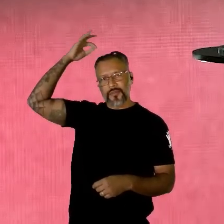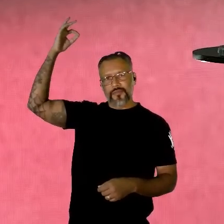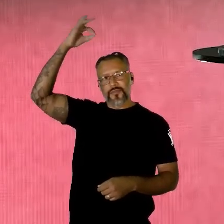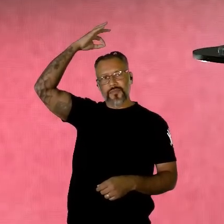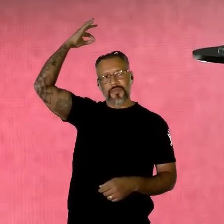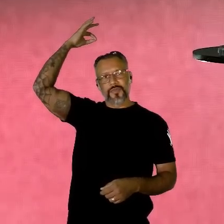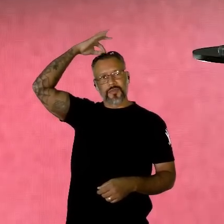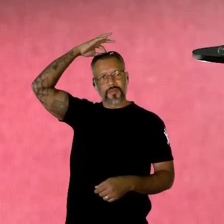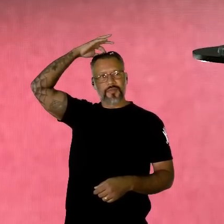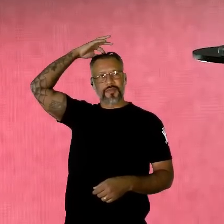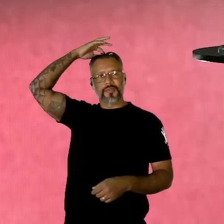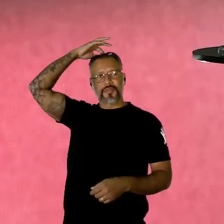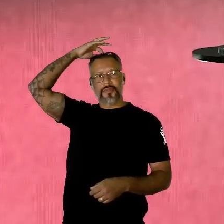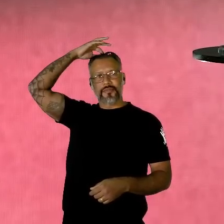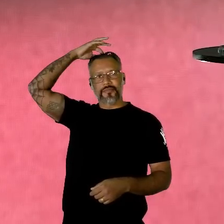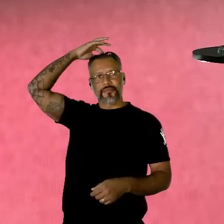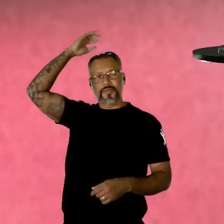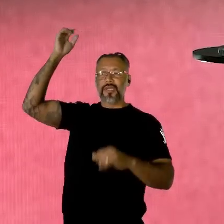um dois três